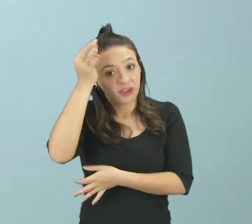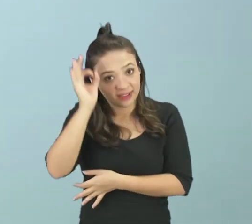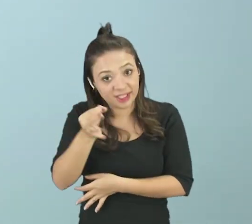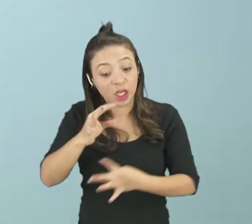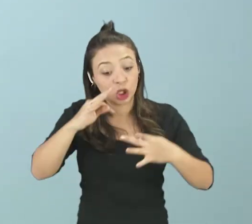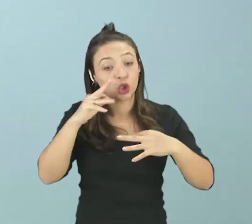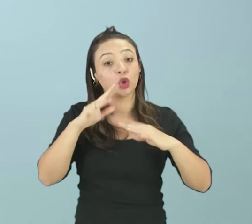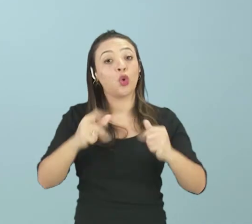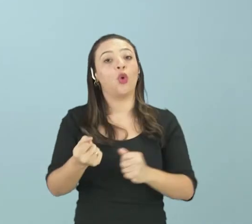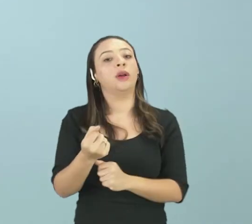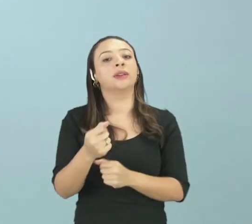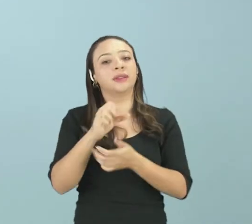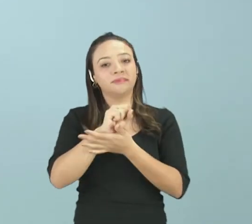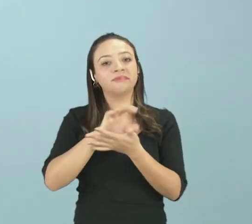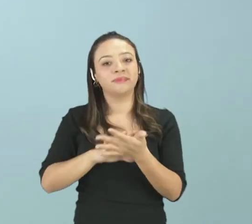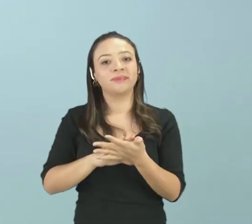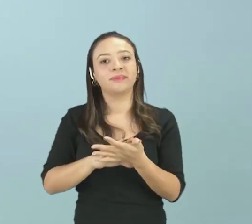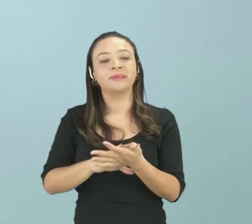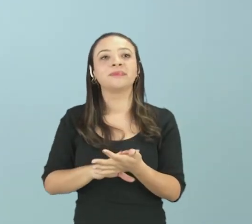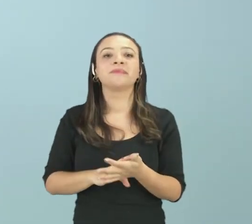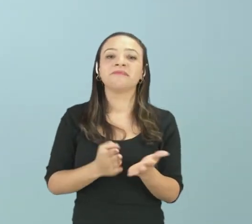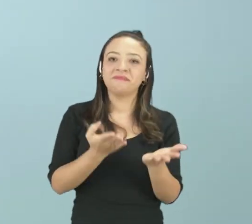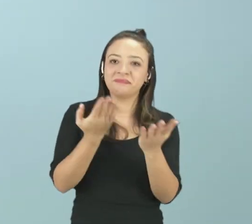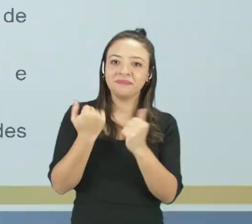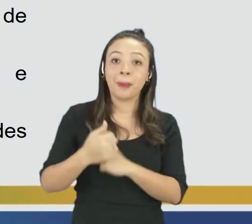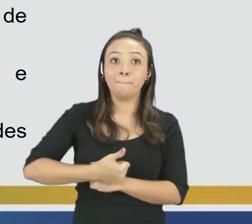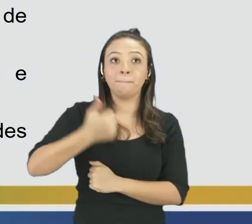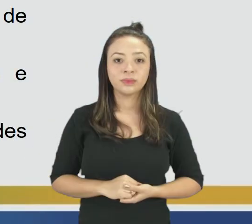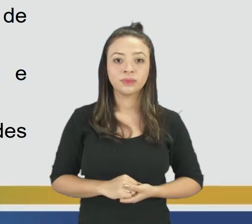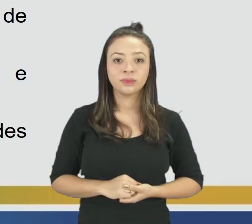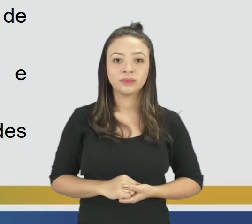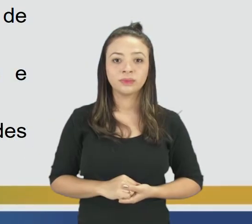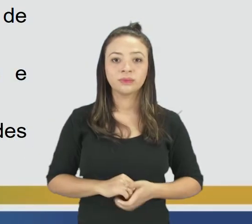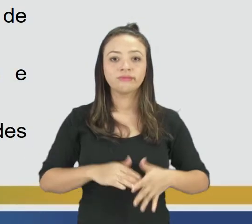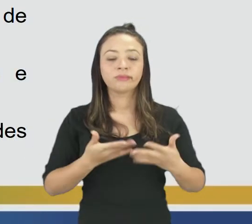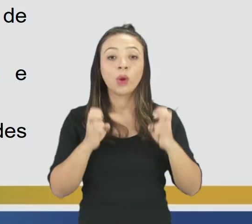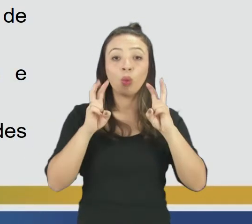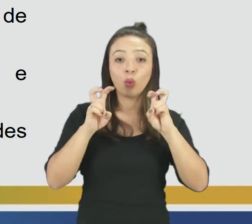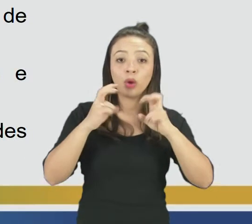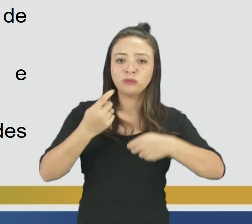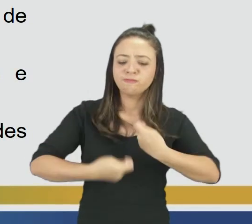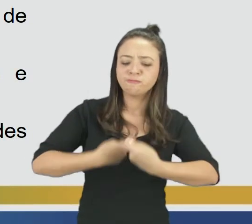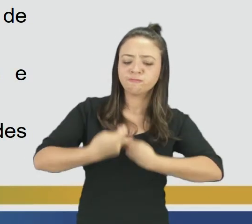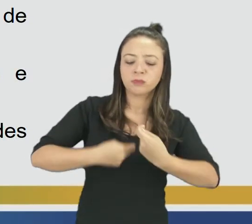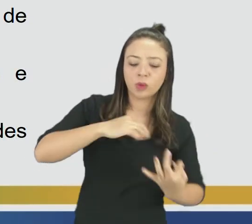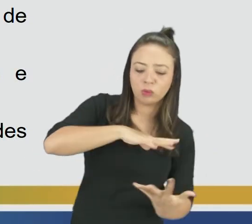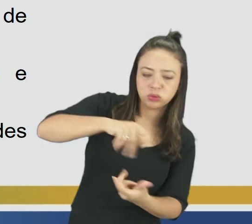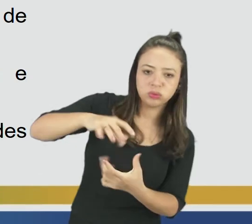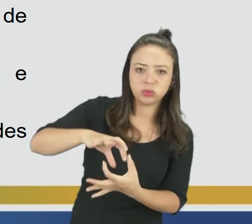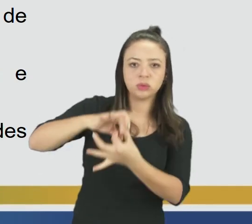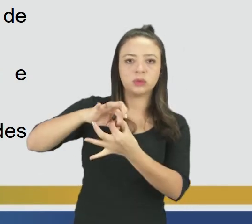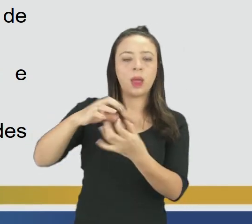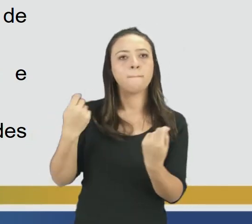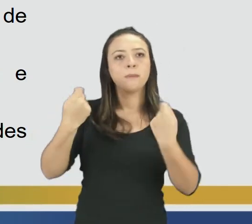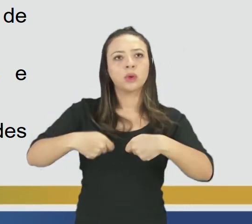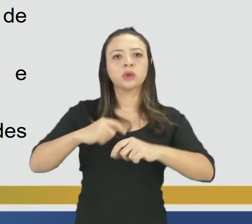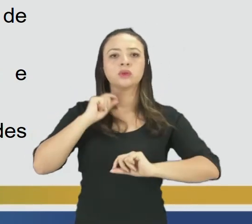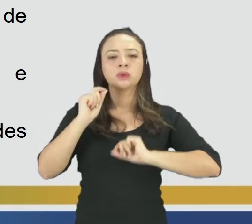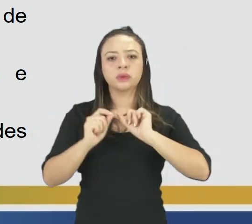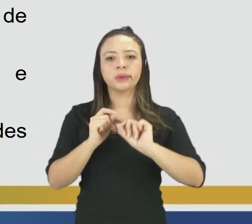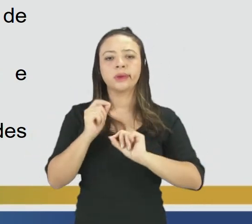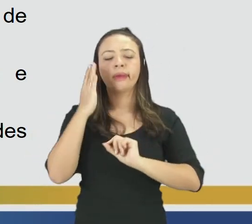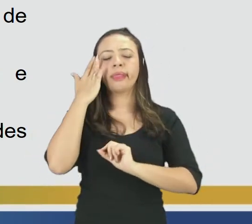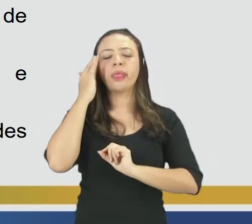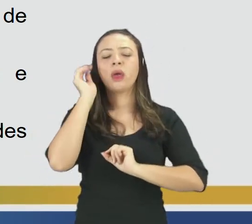e para as duas questões que a gente levou para você vamos lá então primeira sobre a economia globalizada podemos então chegar